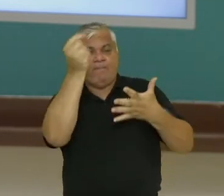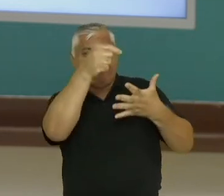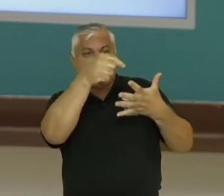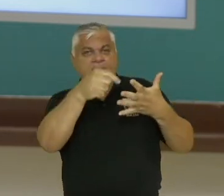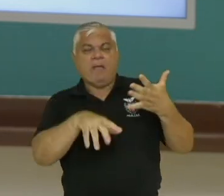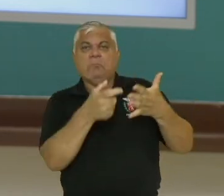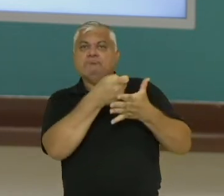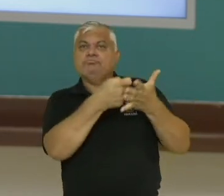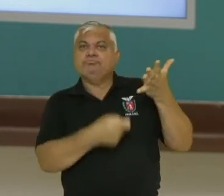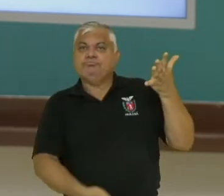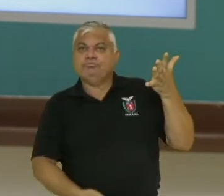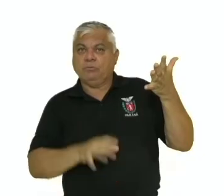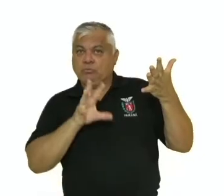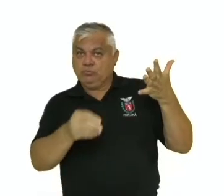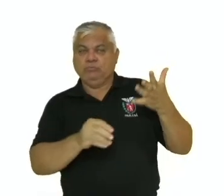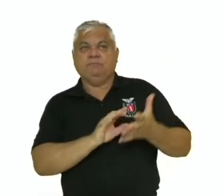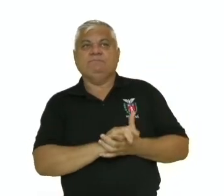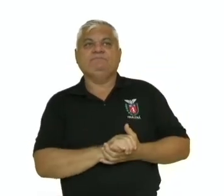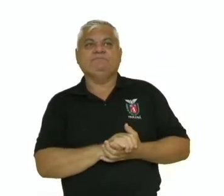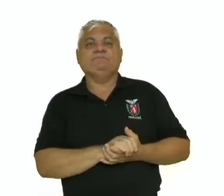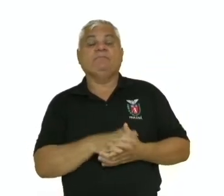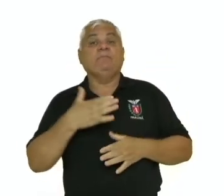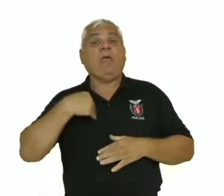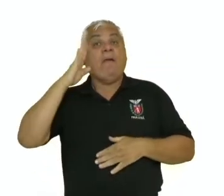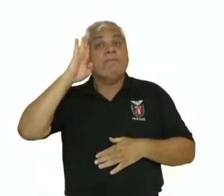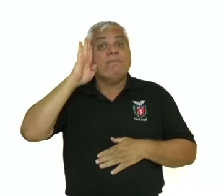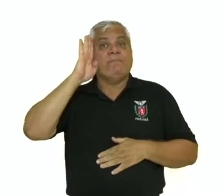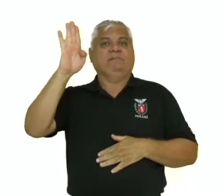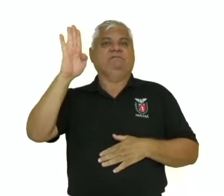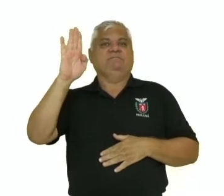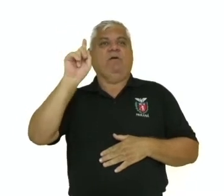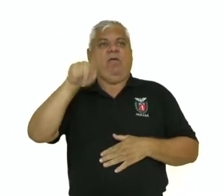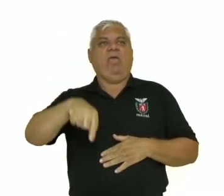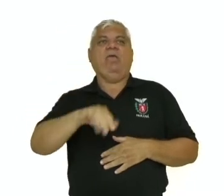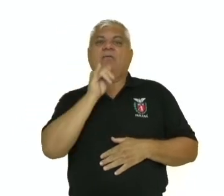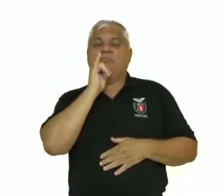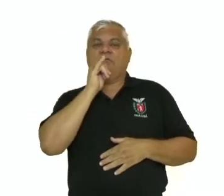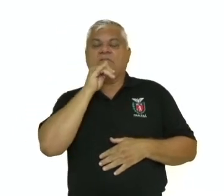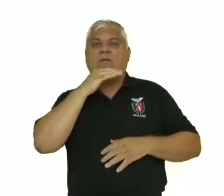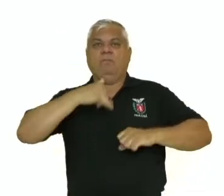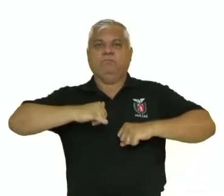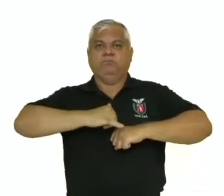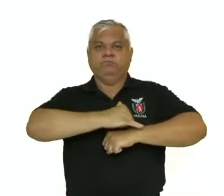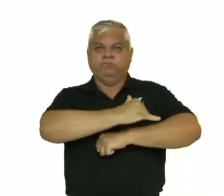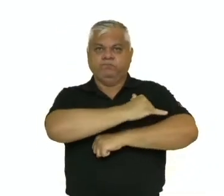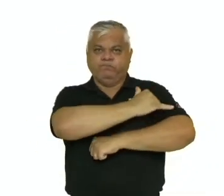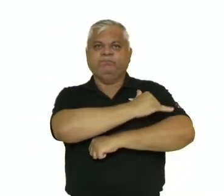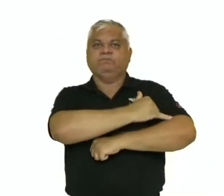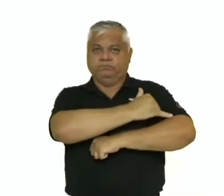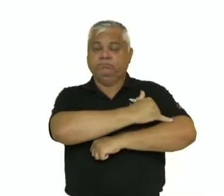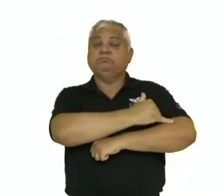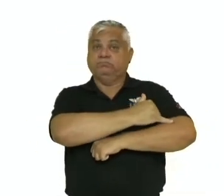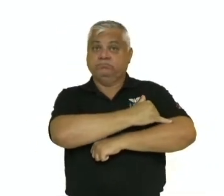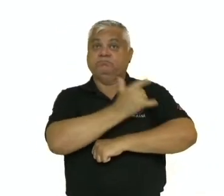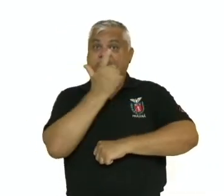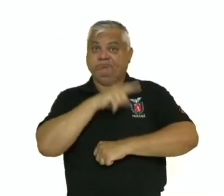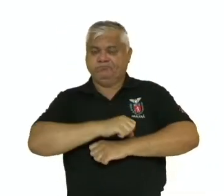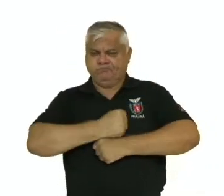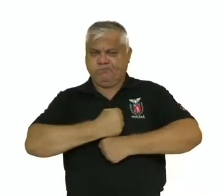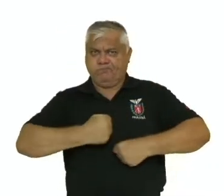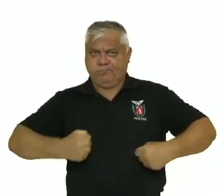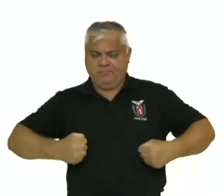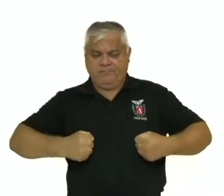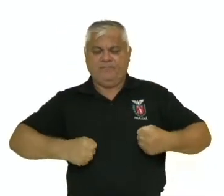pôde descrever todos. Então, o principal bem visual é o ganho de peso, consequentemente